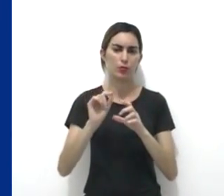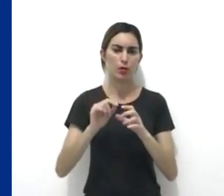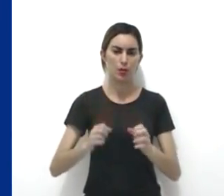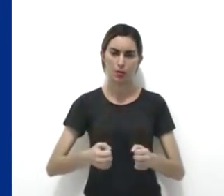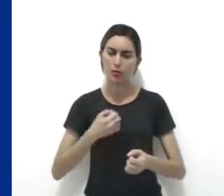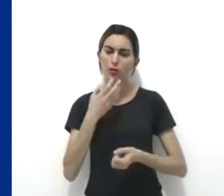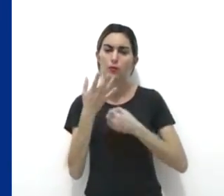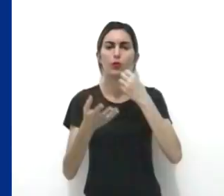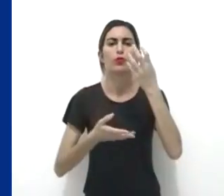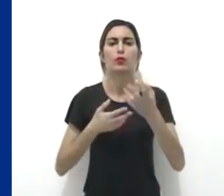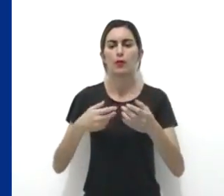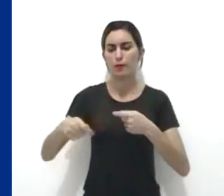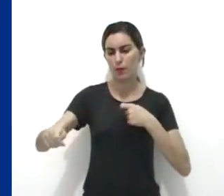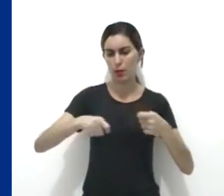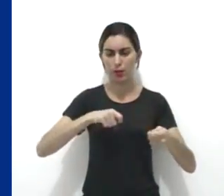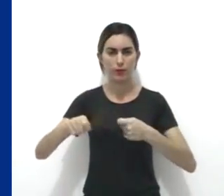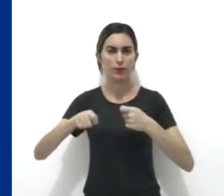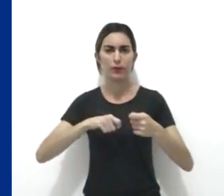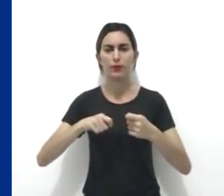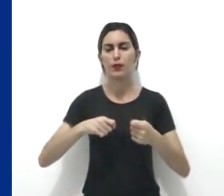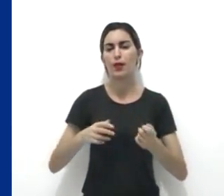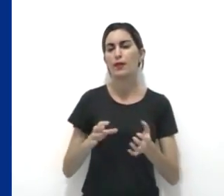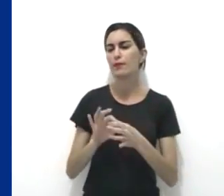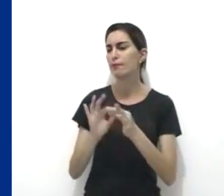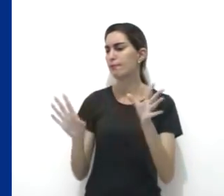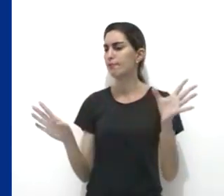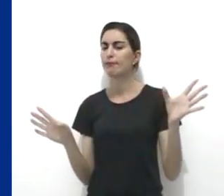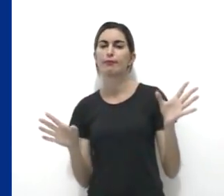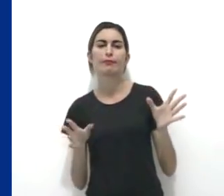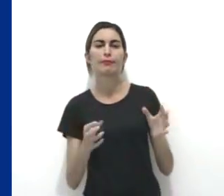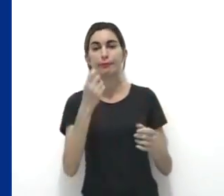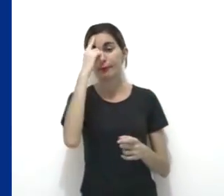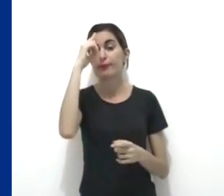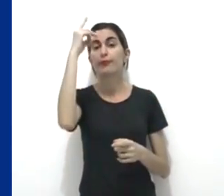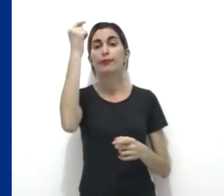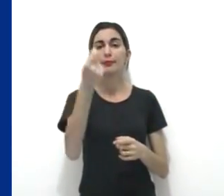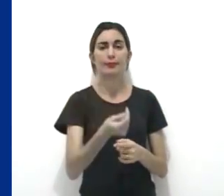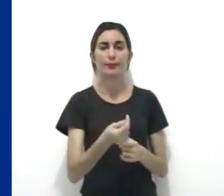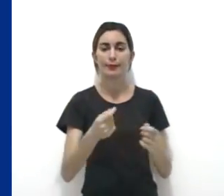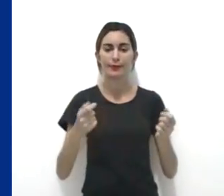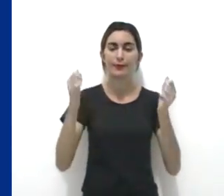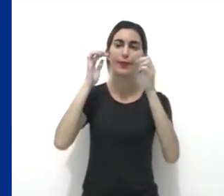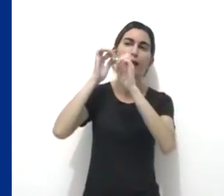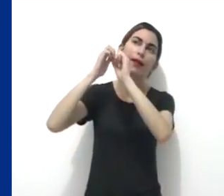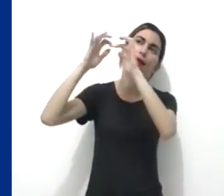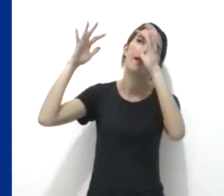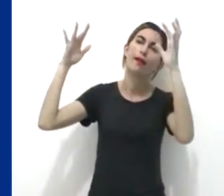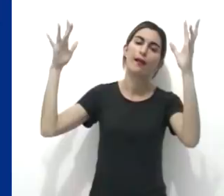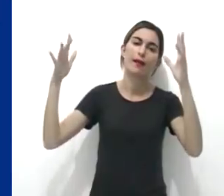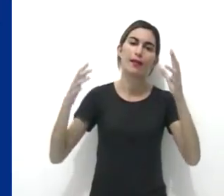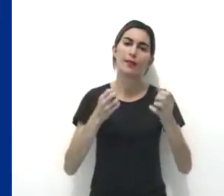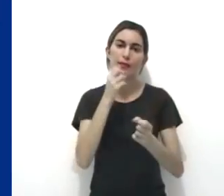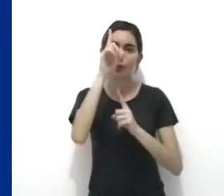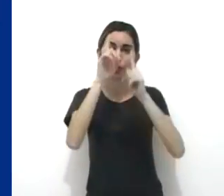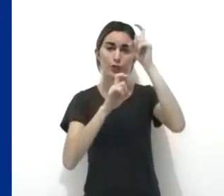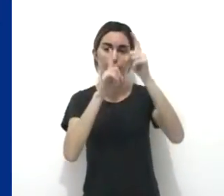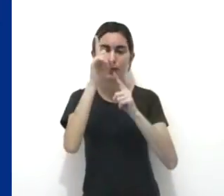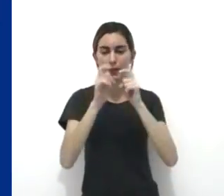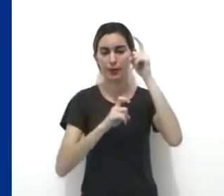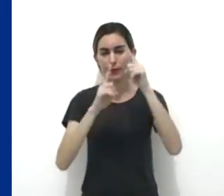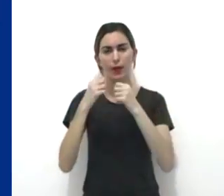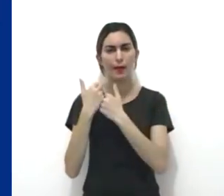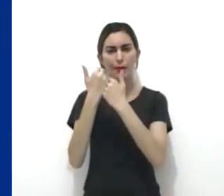pela espontaneidade, flexibilidade, descompromisso, criatividade, fantasia e